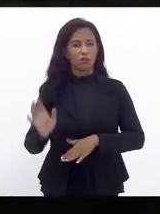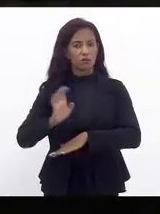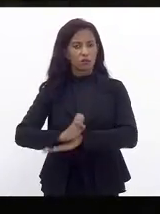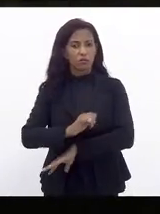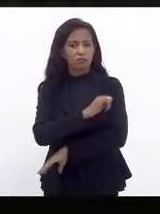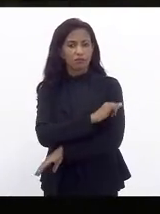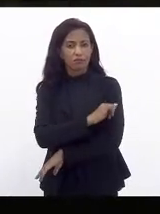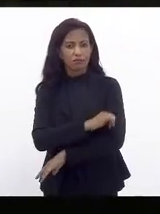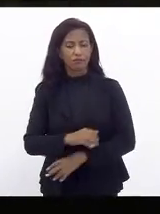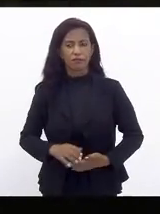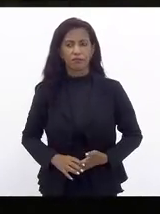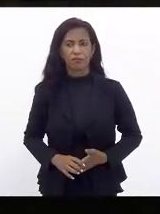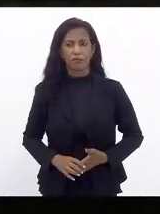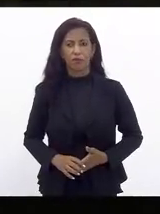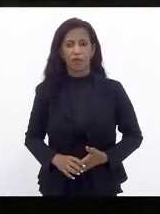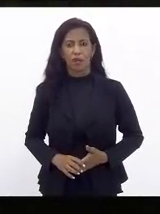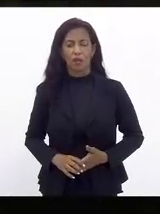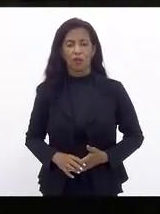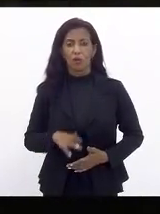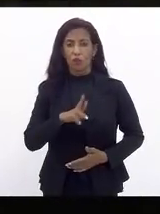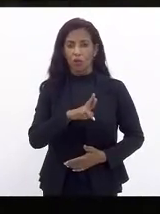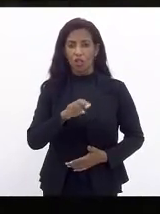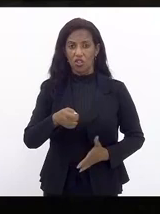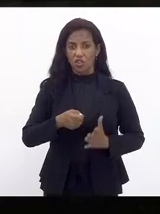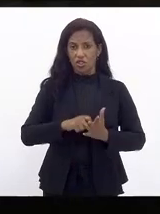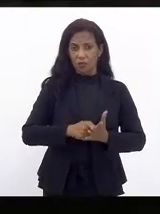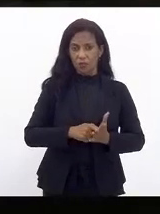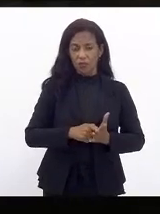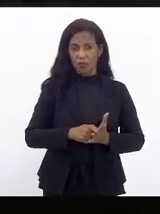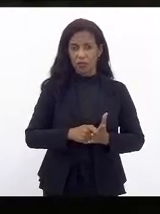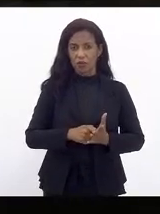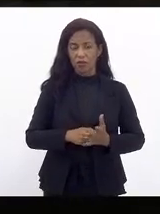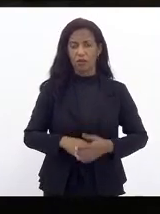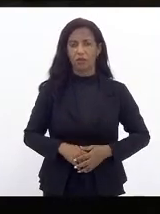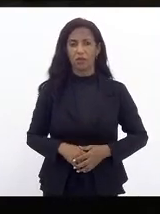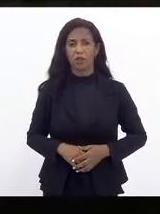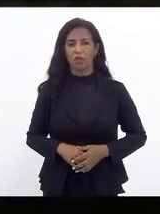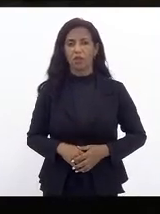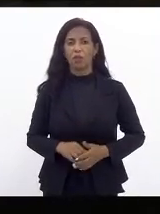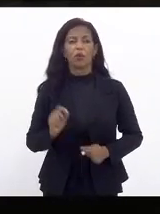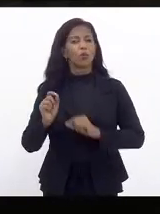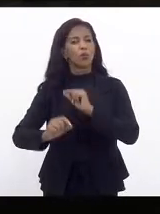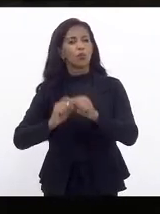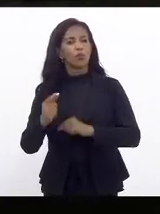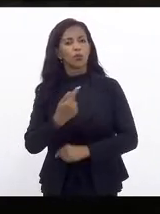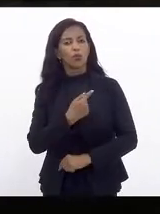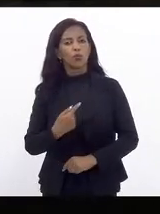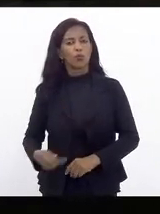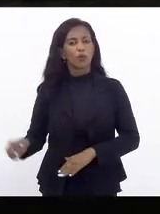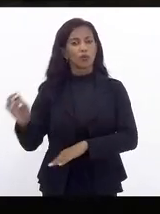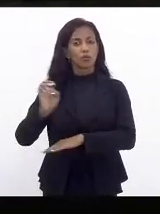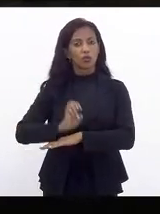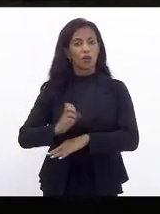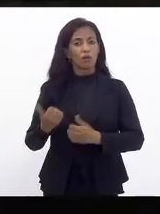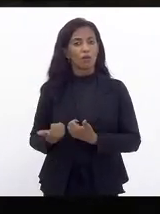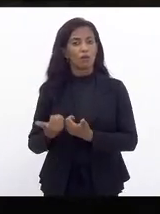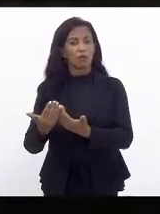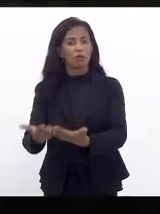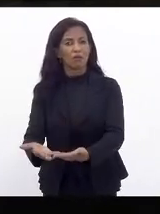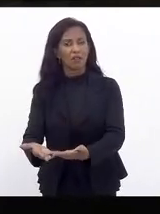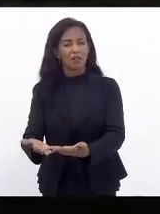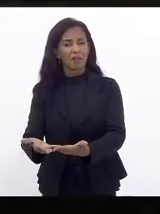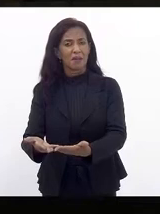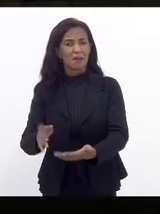do Rio de Janeiro, um regime que, aquilo que o governo do estado está oferecendo, é ainda